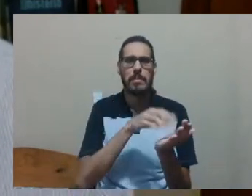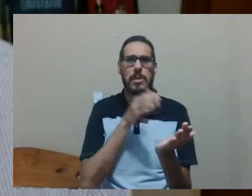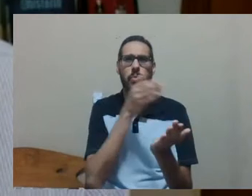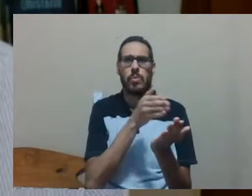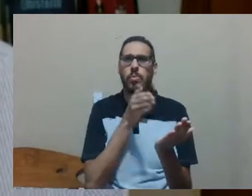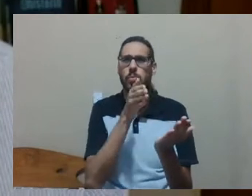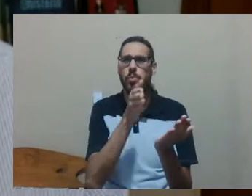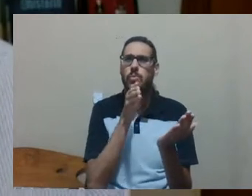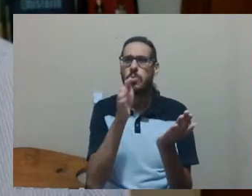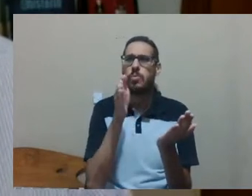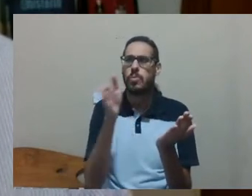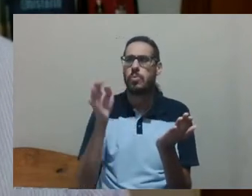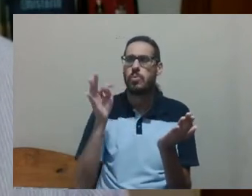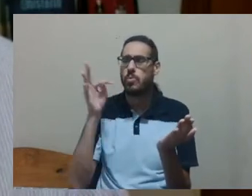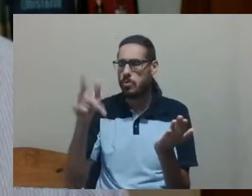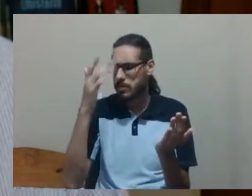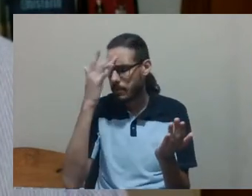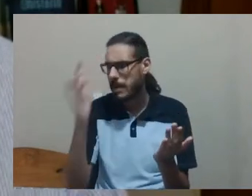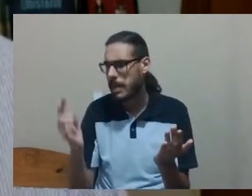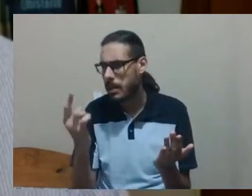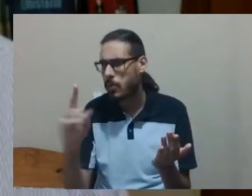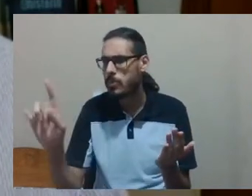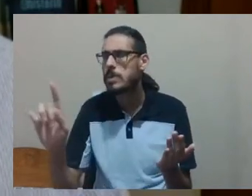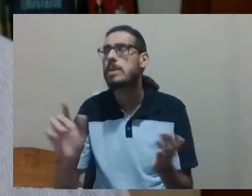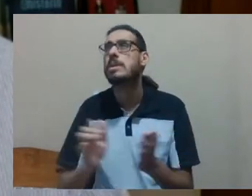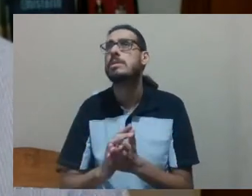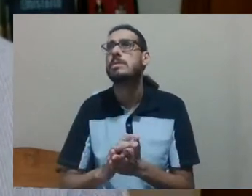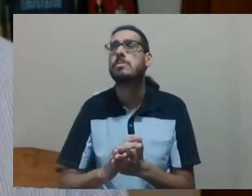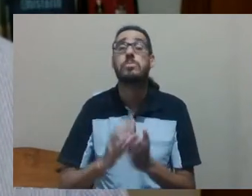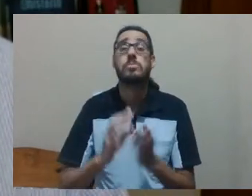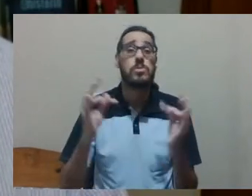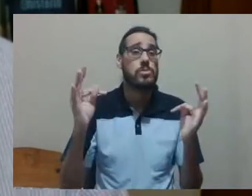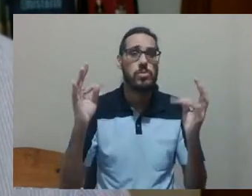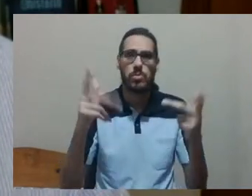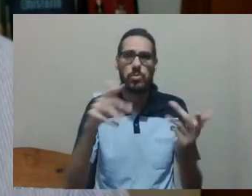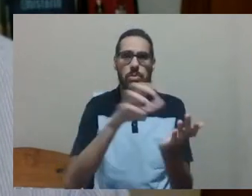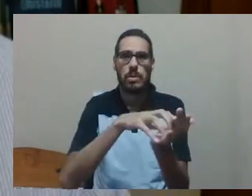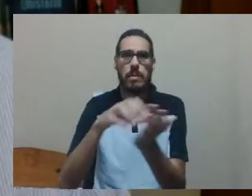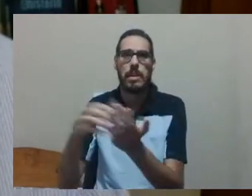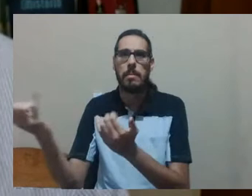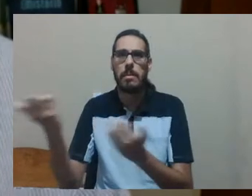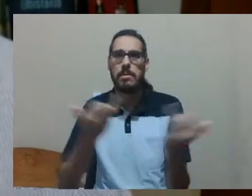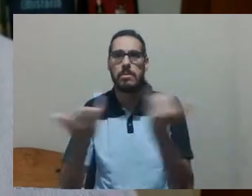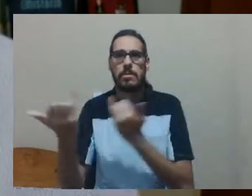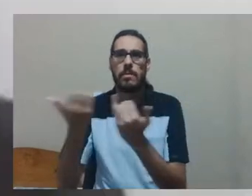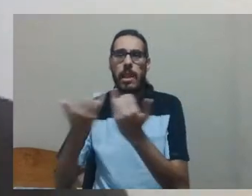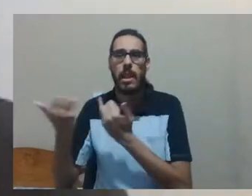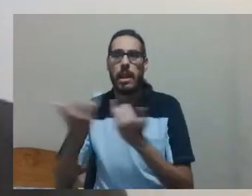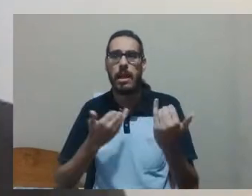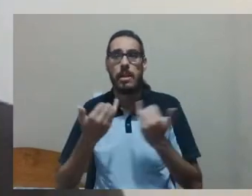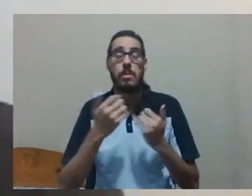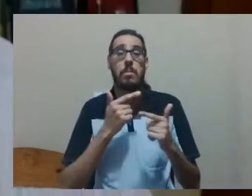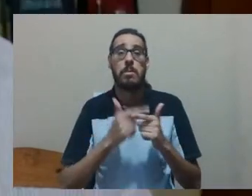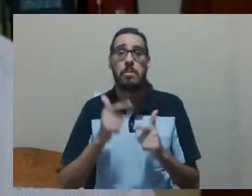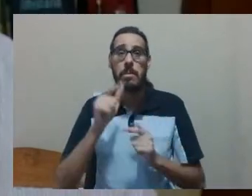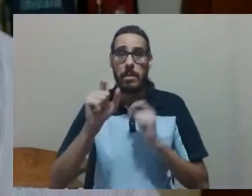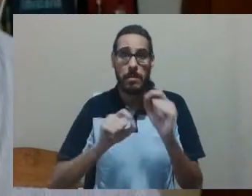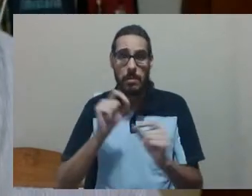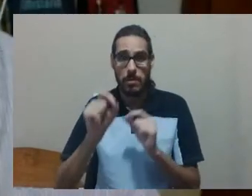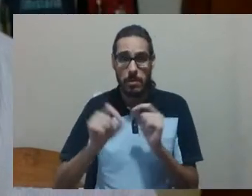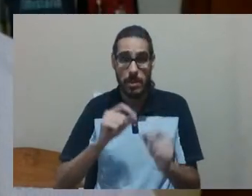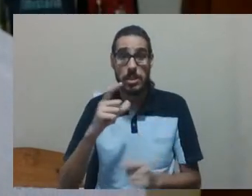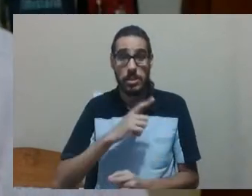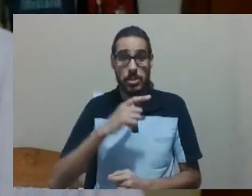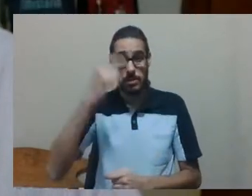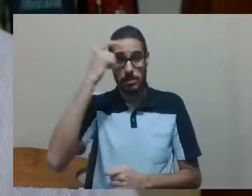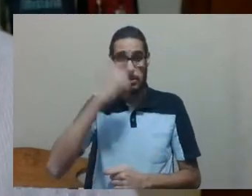de visitá-los amanhã, e ouvimos de quase todos os departamentos o problema do pesquisador que tinha captado